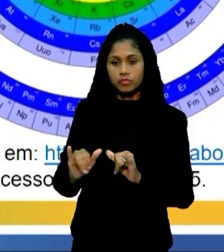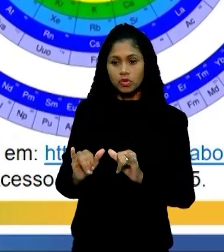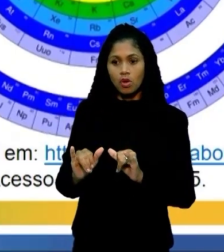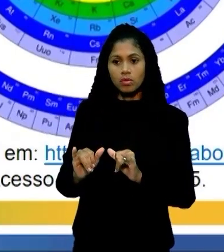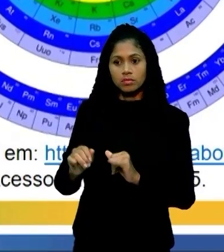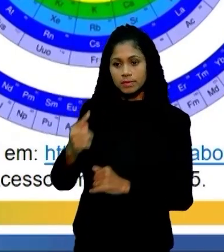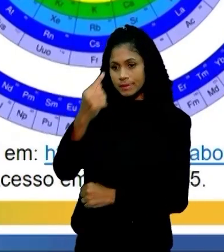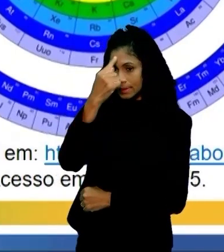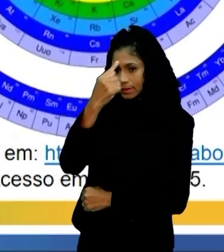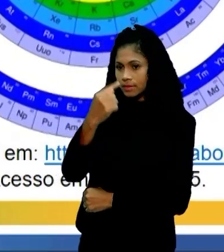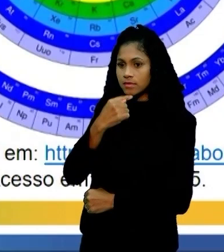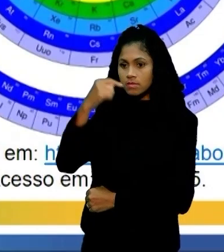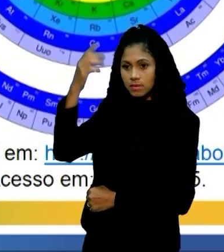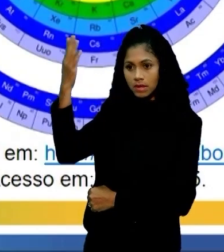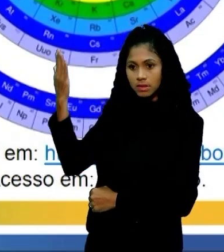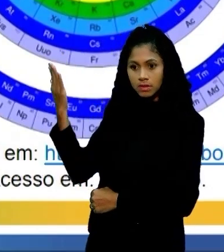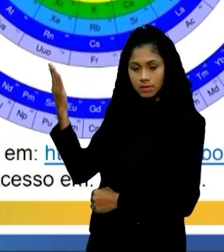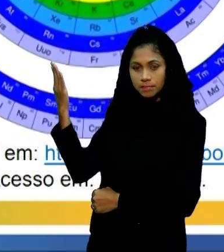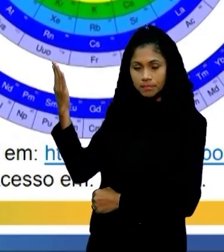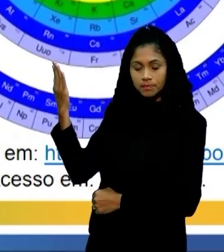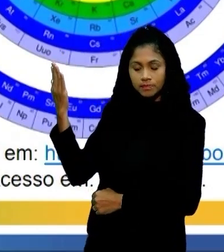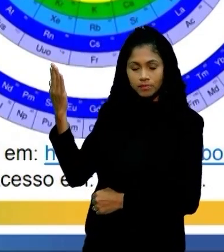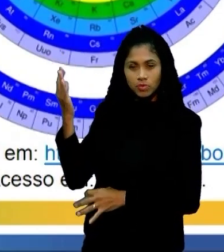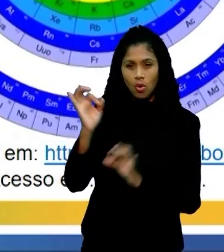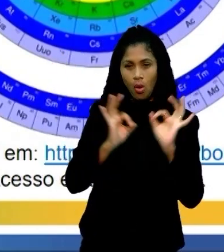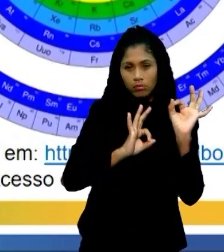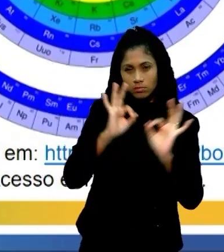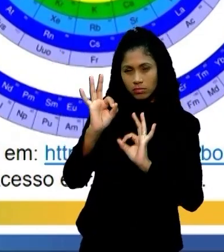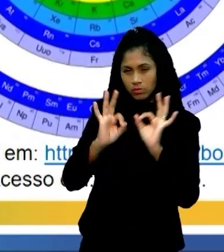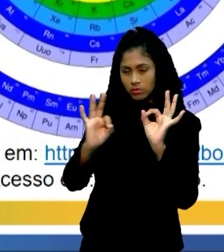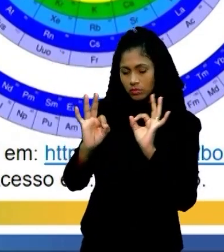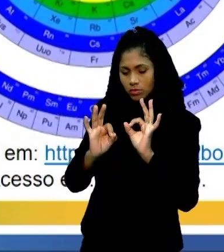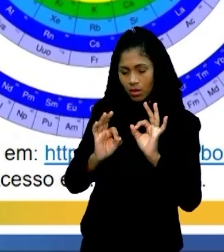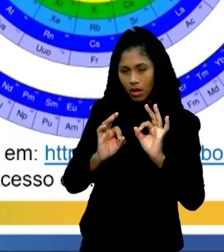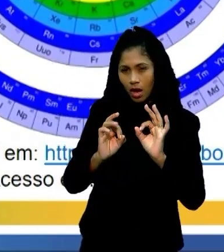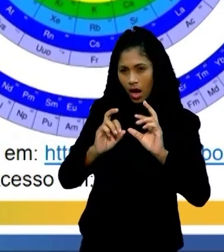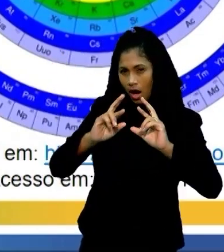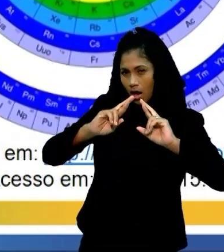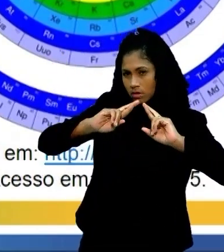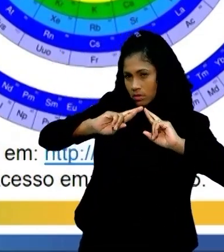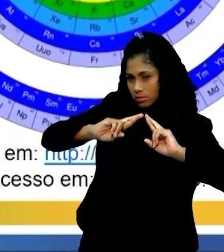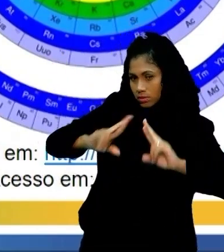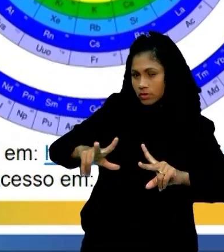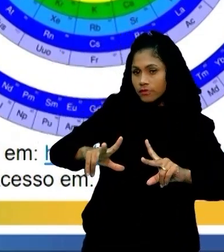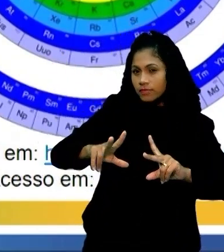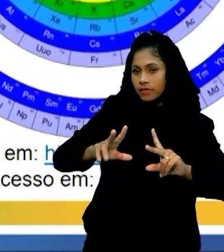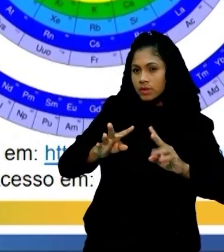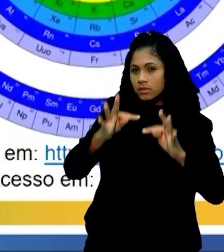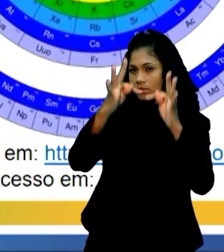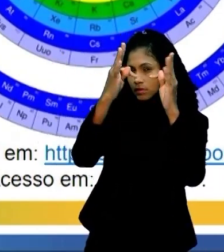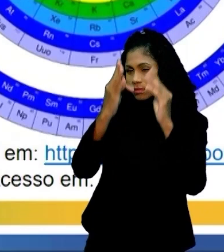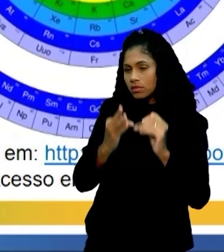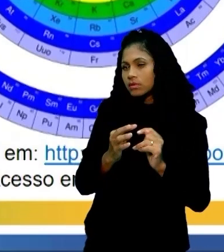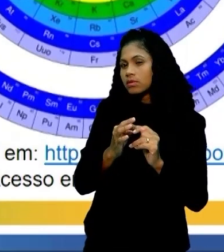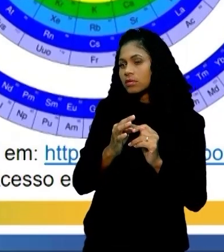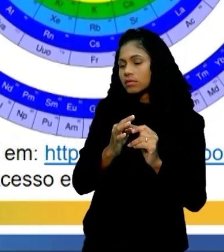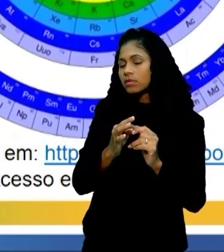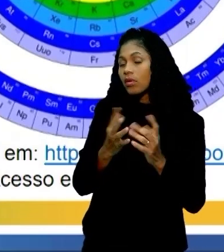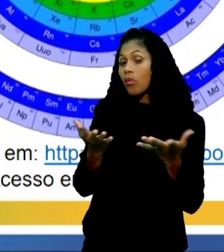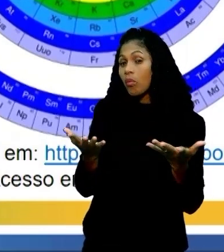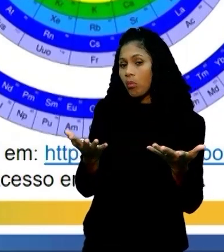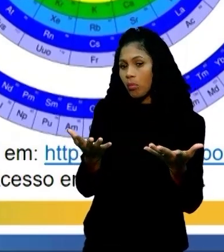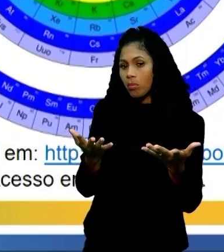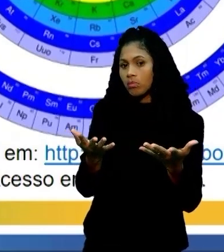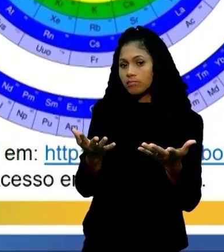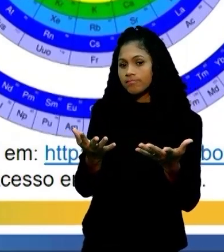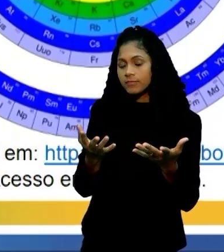estão organizados em uma forma diferente da tabela periódica convencional. Essa tabela circular,